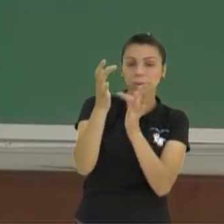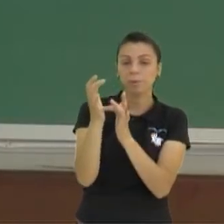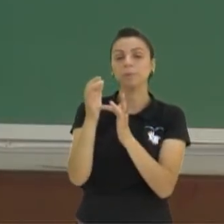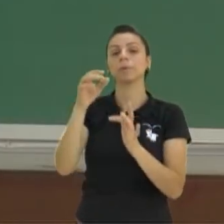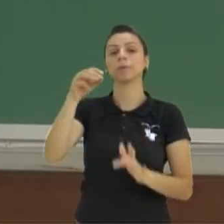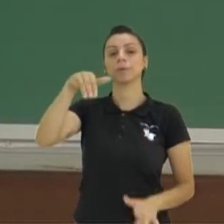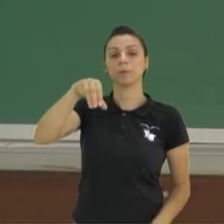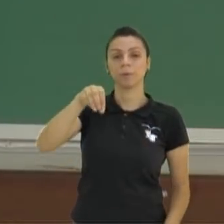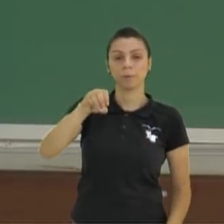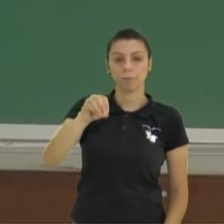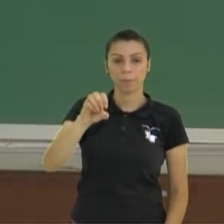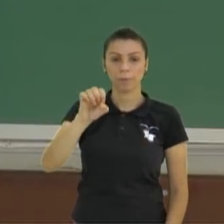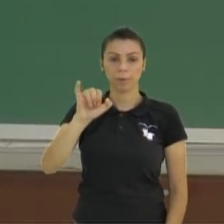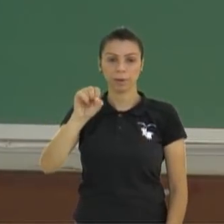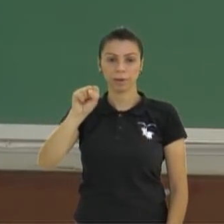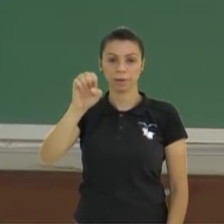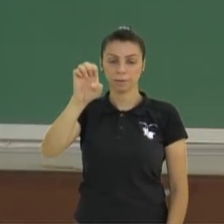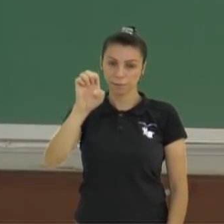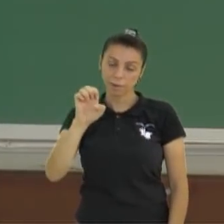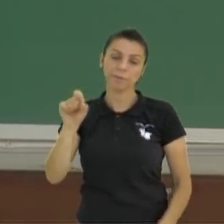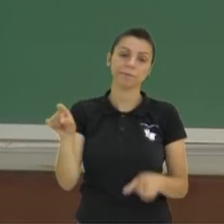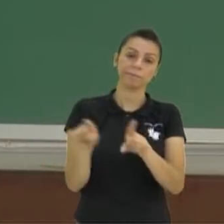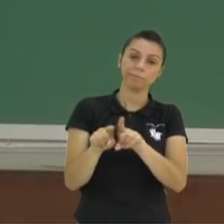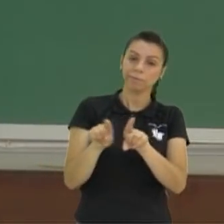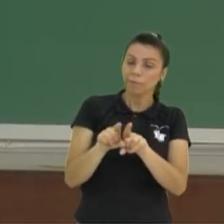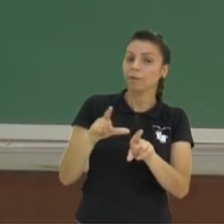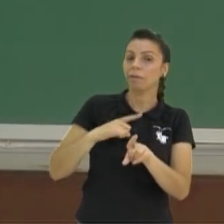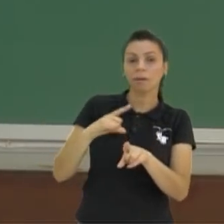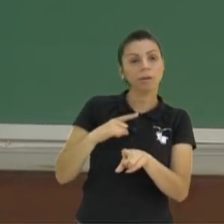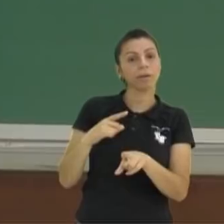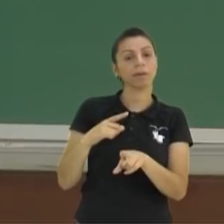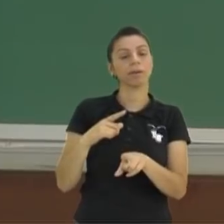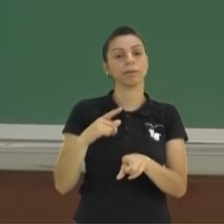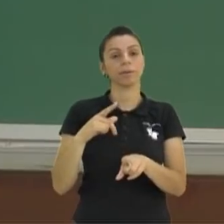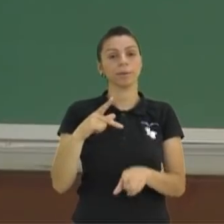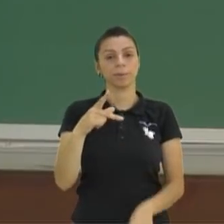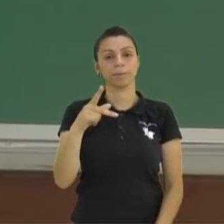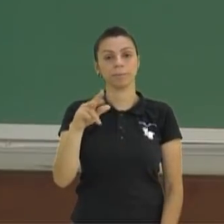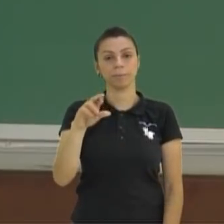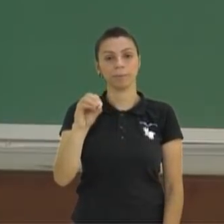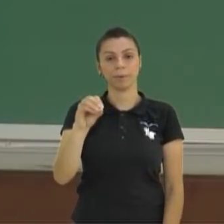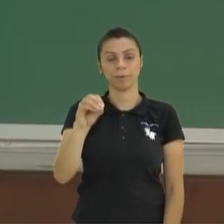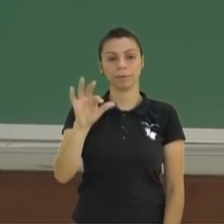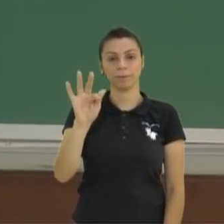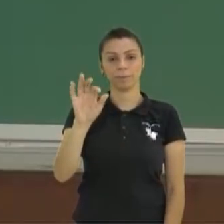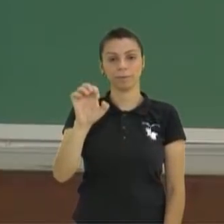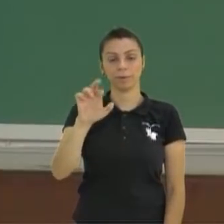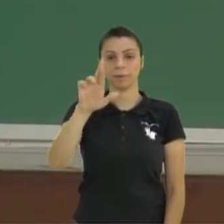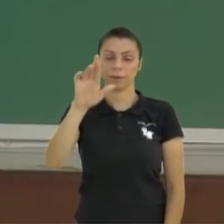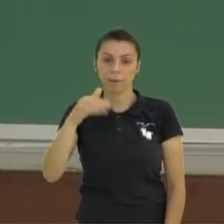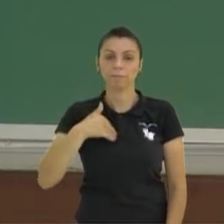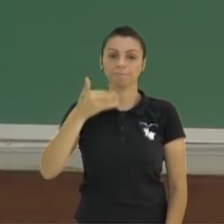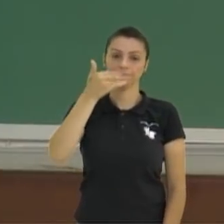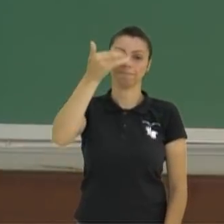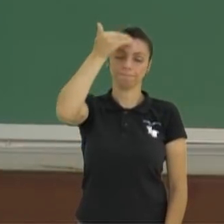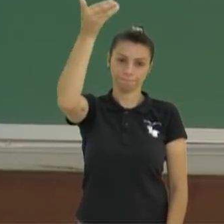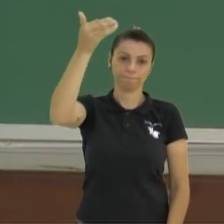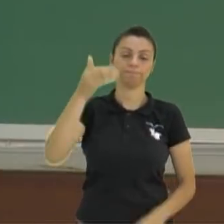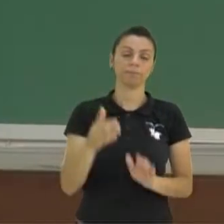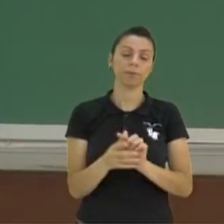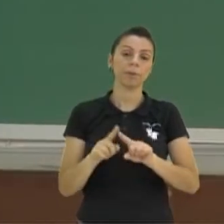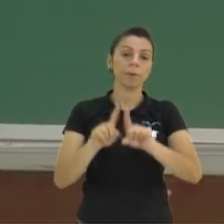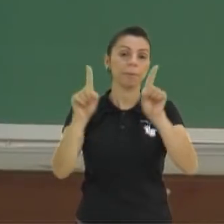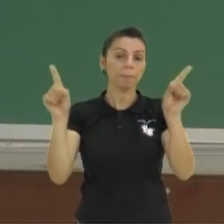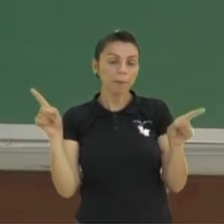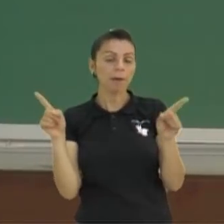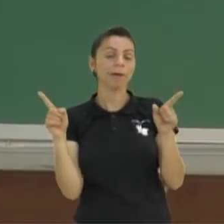profetas anteriores do judaísmo e do cristianismo também são considerados como profetas pelo islamismo. Mas ela